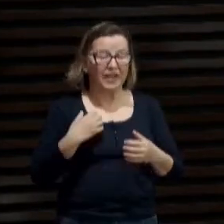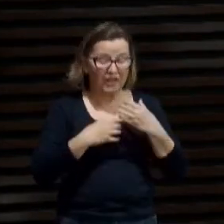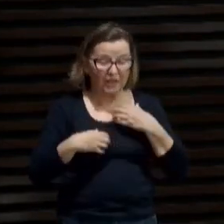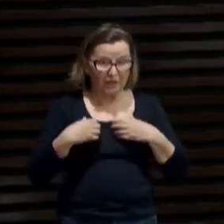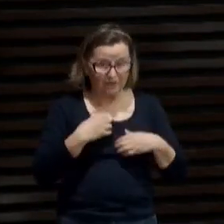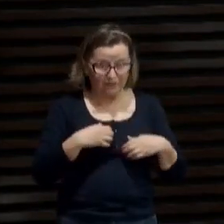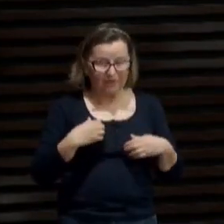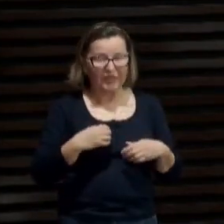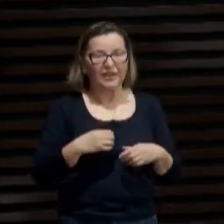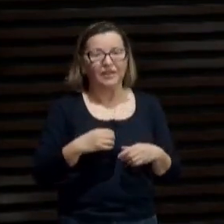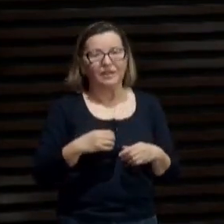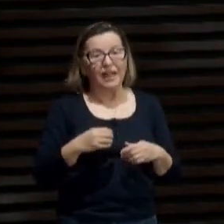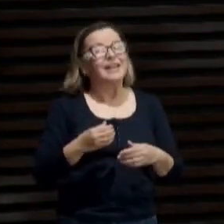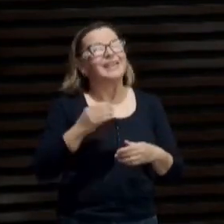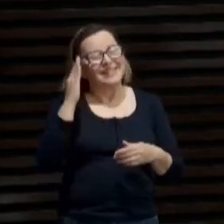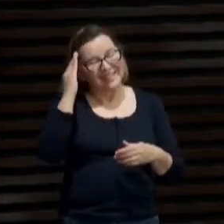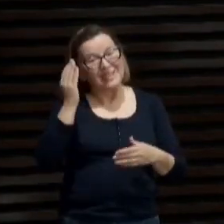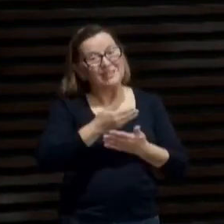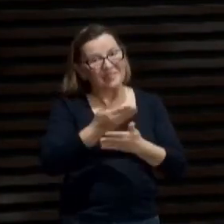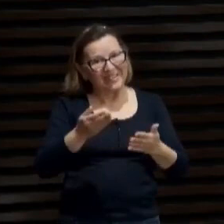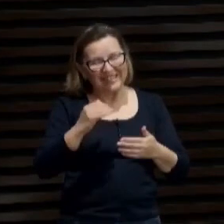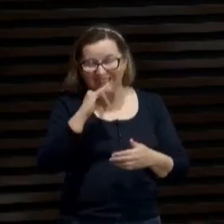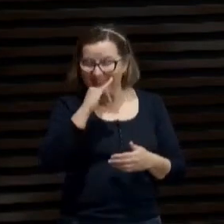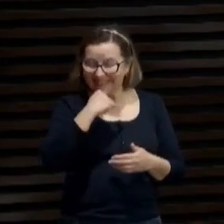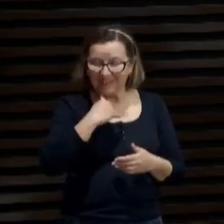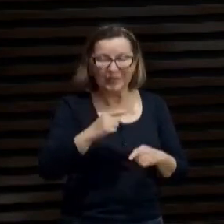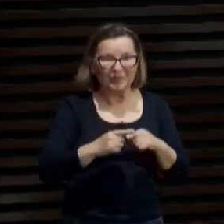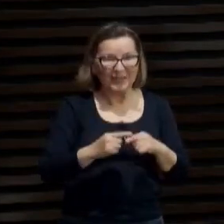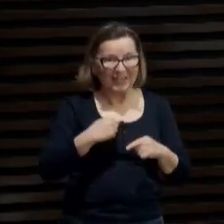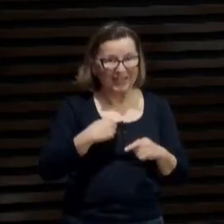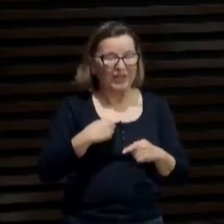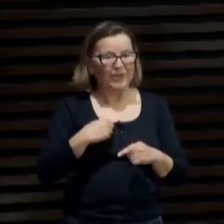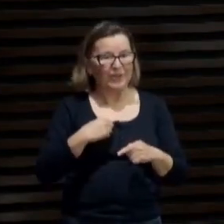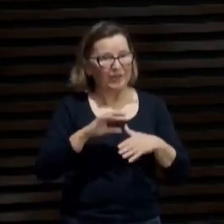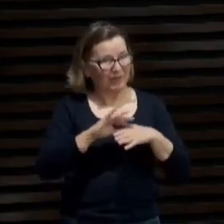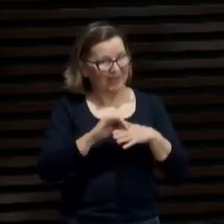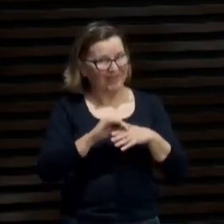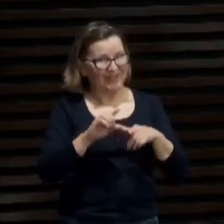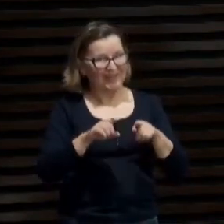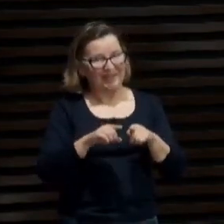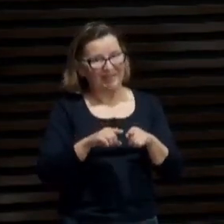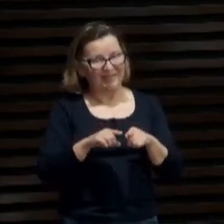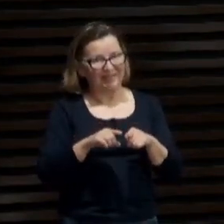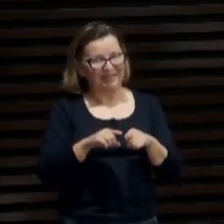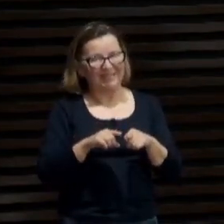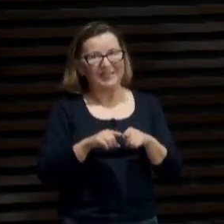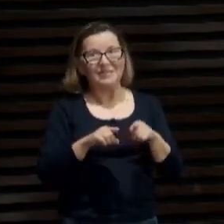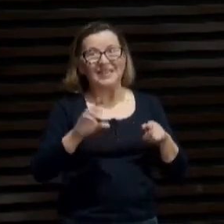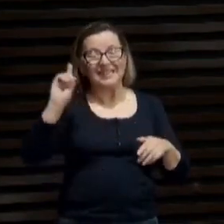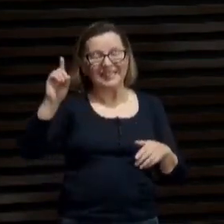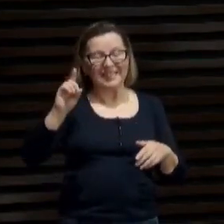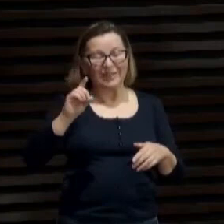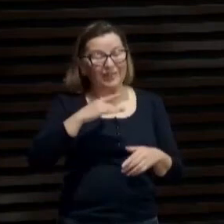adoeceu. Com efeito, adoeceu mortalmente. Porém, Deus se compadeceu dele, e não somente dele,